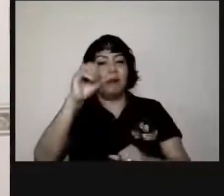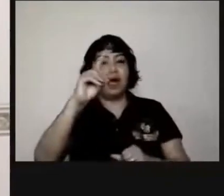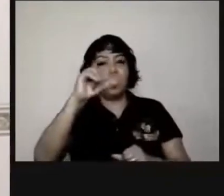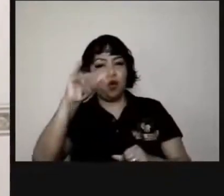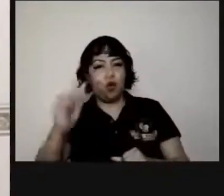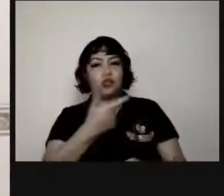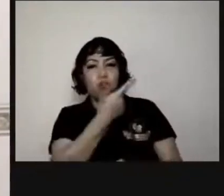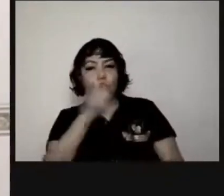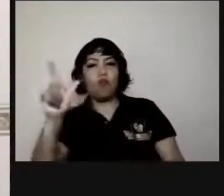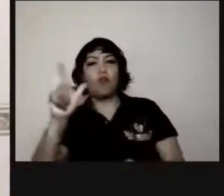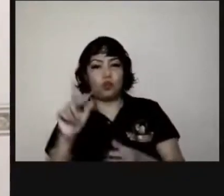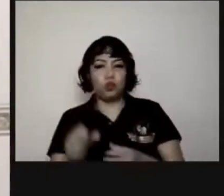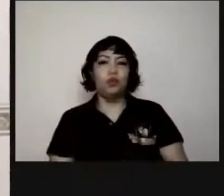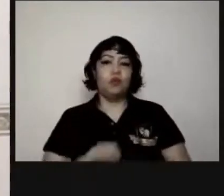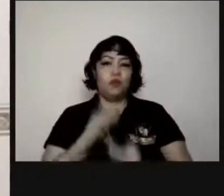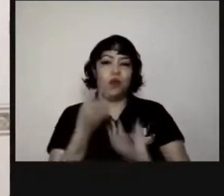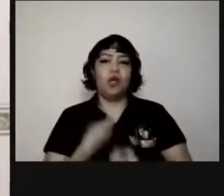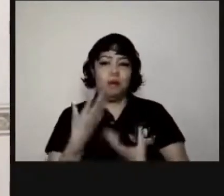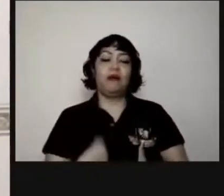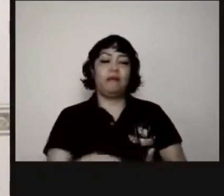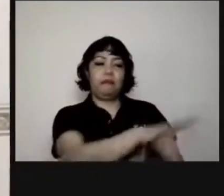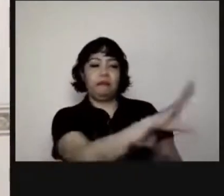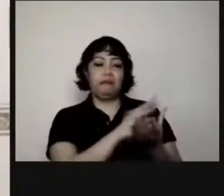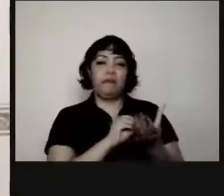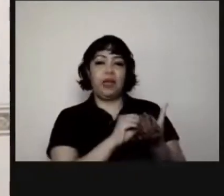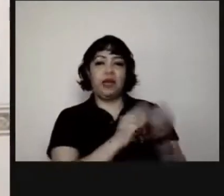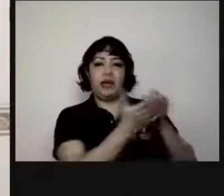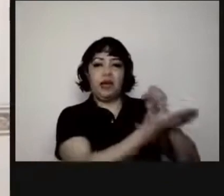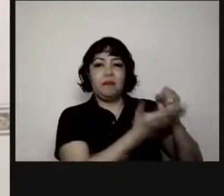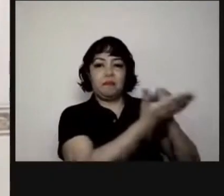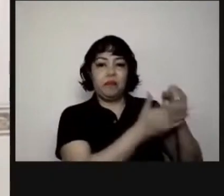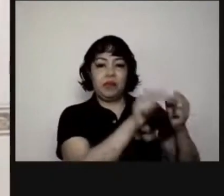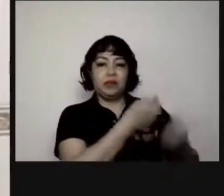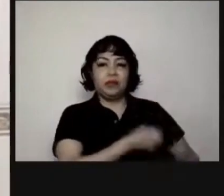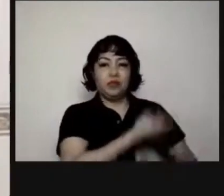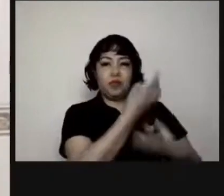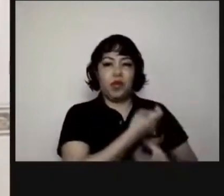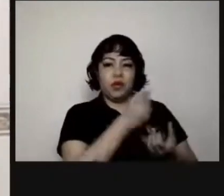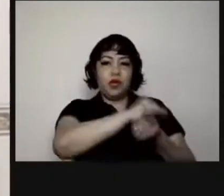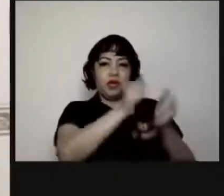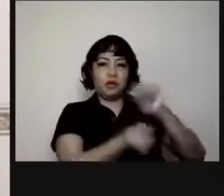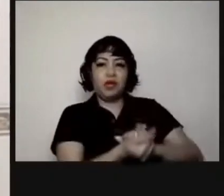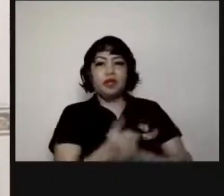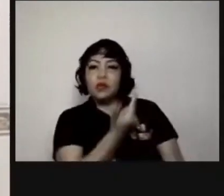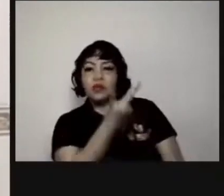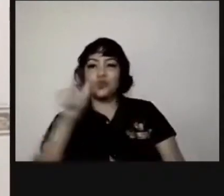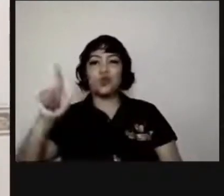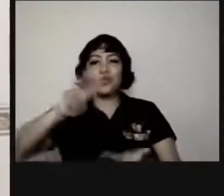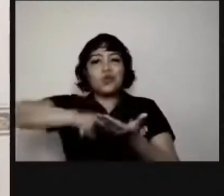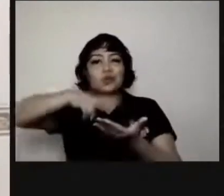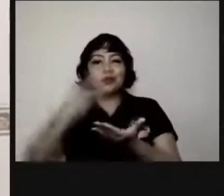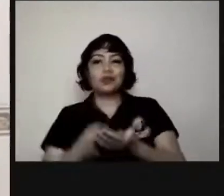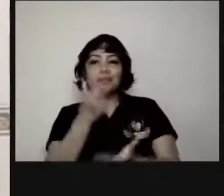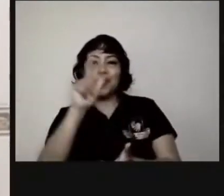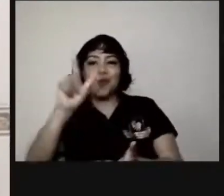poema Matrix, e recriarmos, né, em cima desse poema. Então, em 1922, né, a Semana de